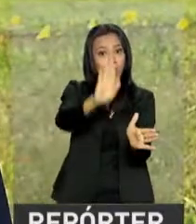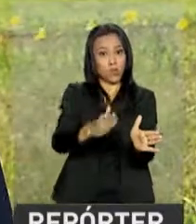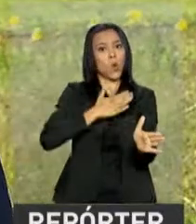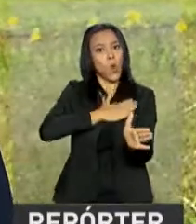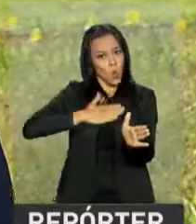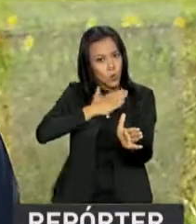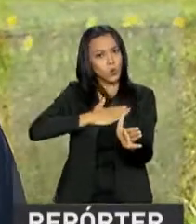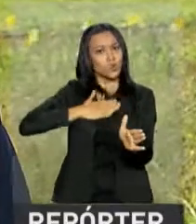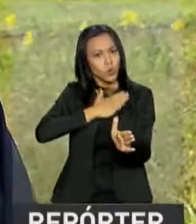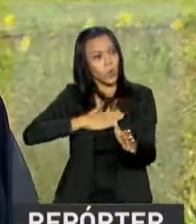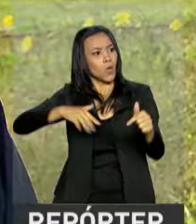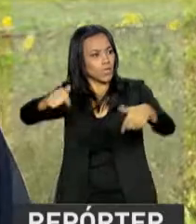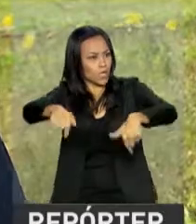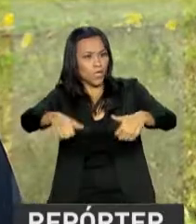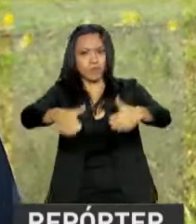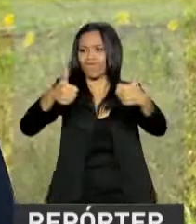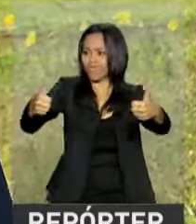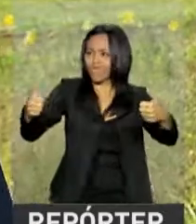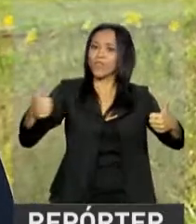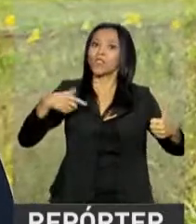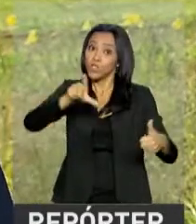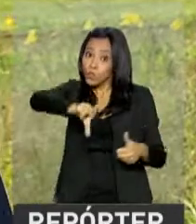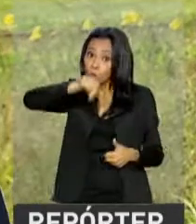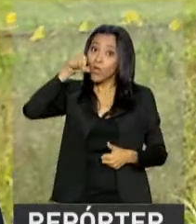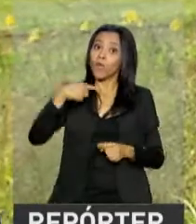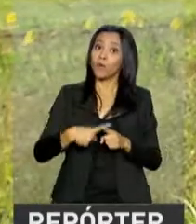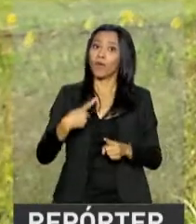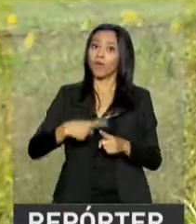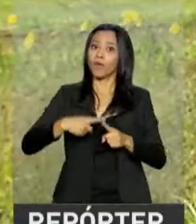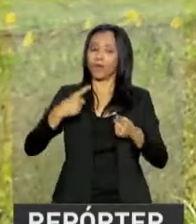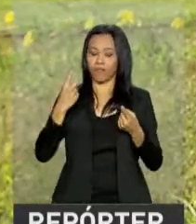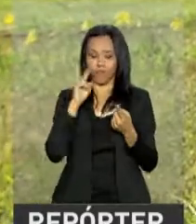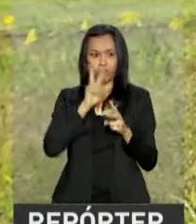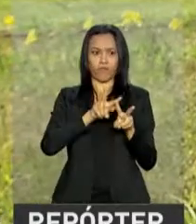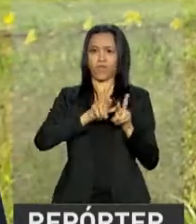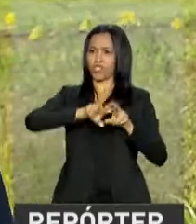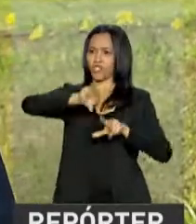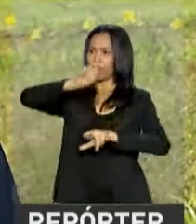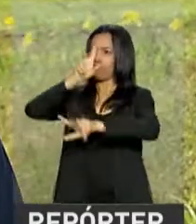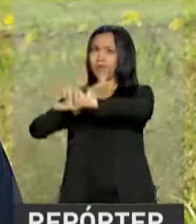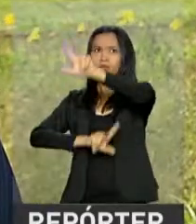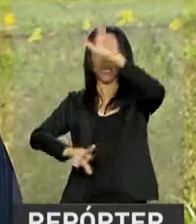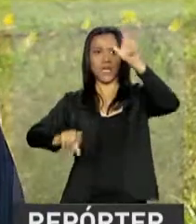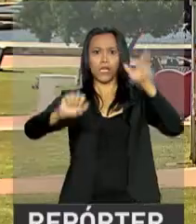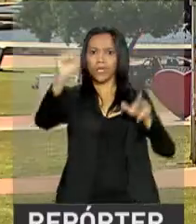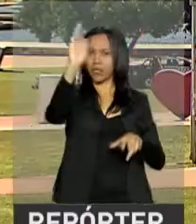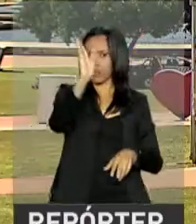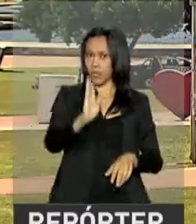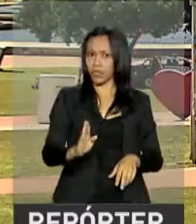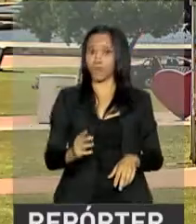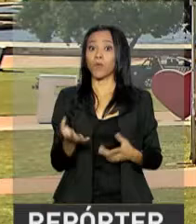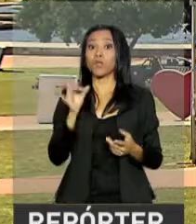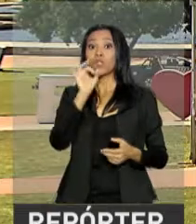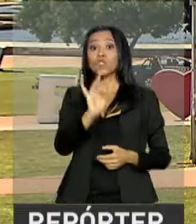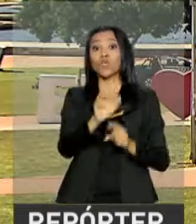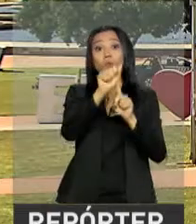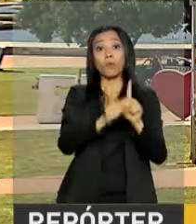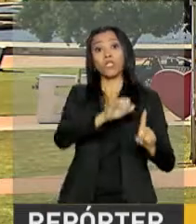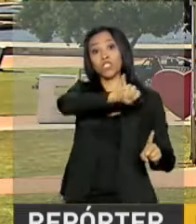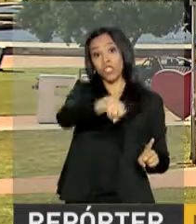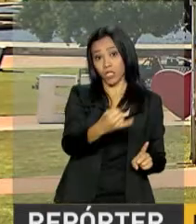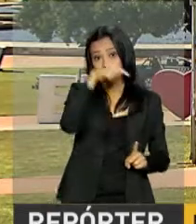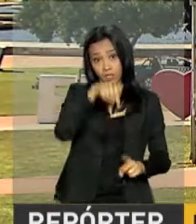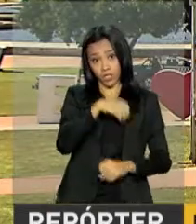gostou muito daqui e que escolheu o roteiro porque mostra a diversidade do Brasil. Só em janeiro deste ano,